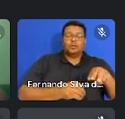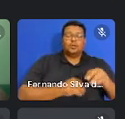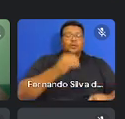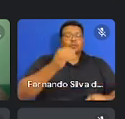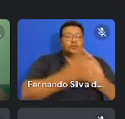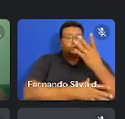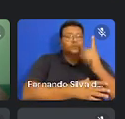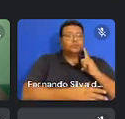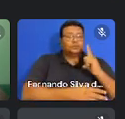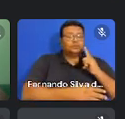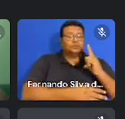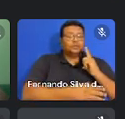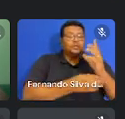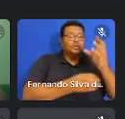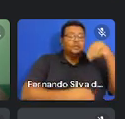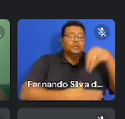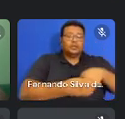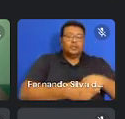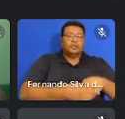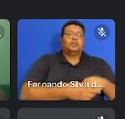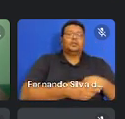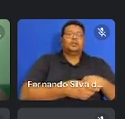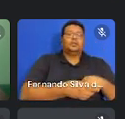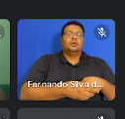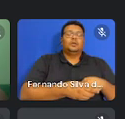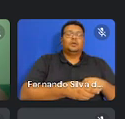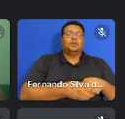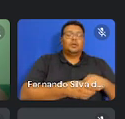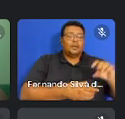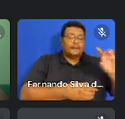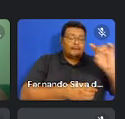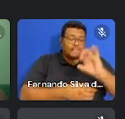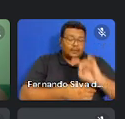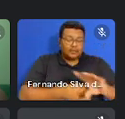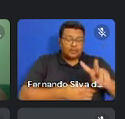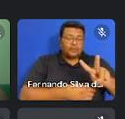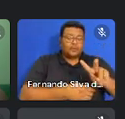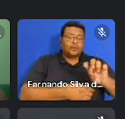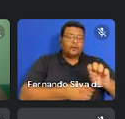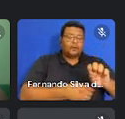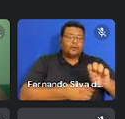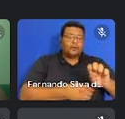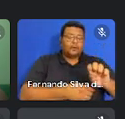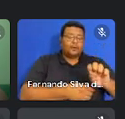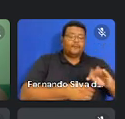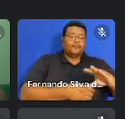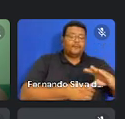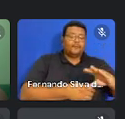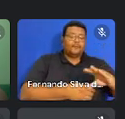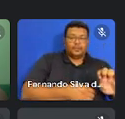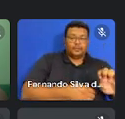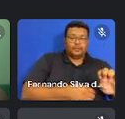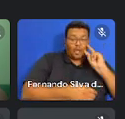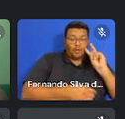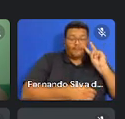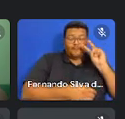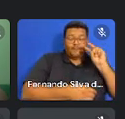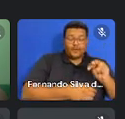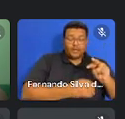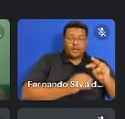redor de cada um dos vértices. Então, eu vou ter que olhar para cada um dos vértices